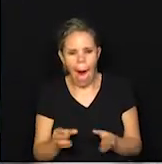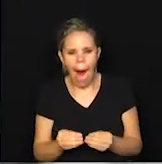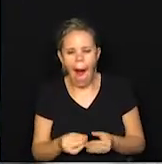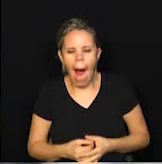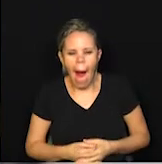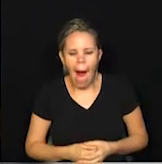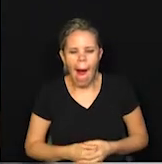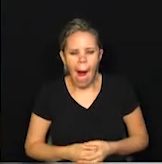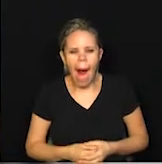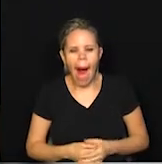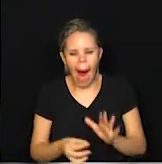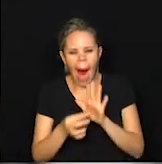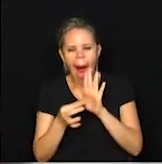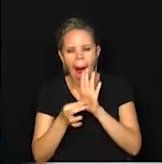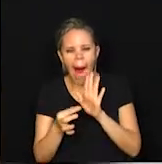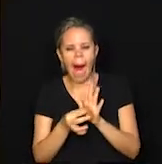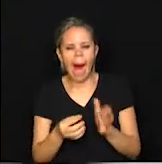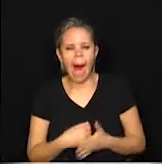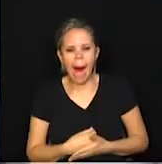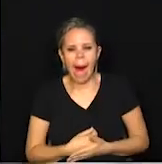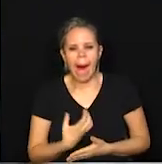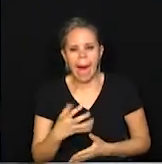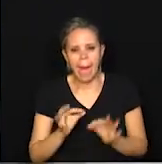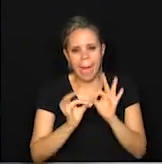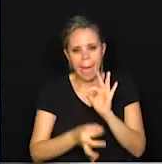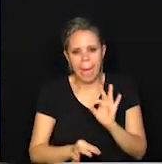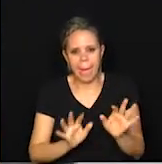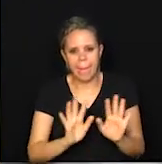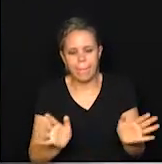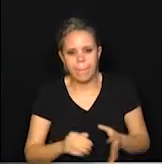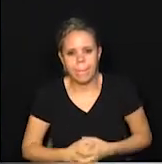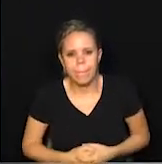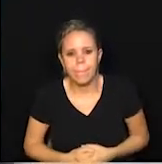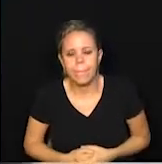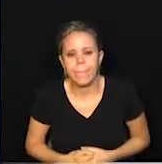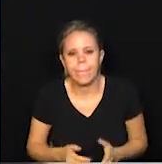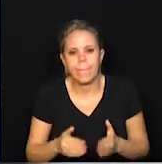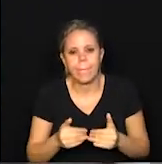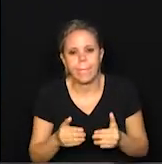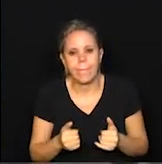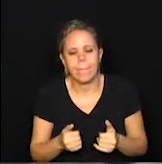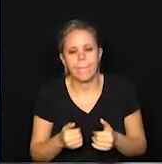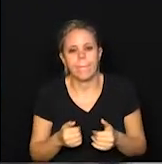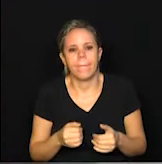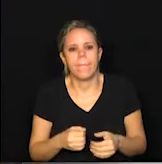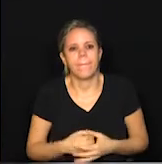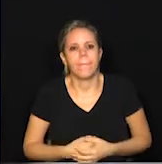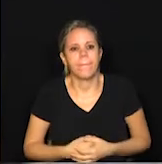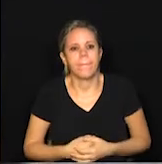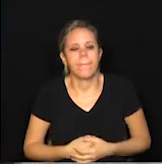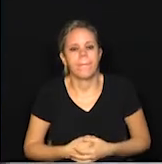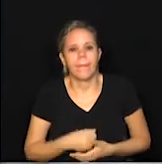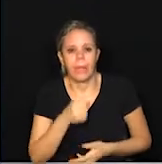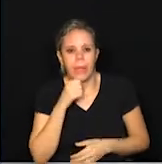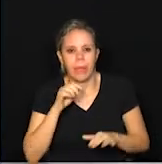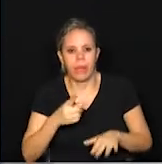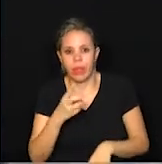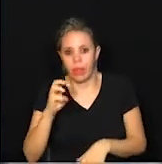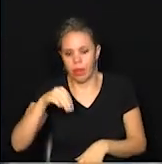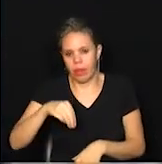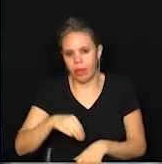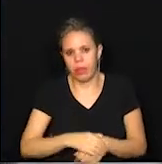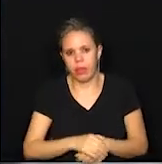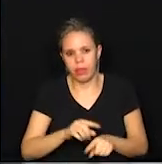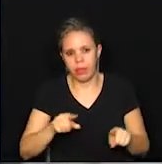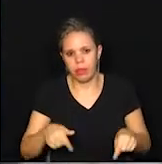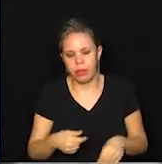essas colocações, eu não queria me estender muito, eu vou pedir licença quando for, ainda vou ficar mais 15 minutos na sala,